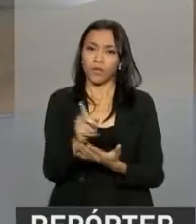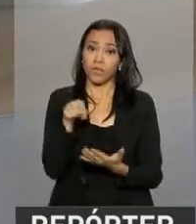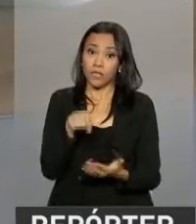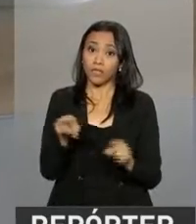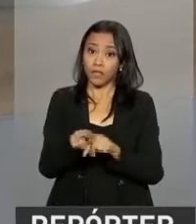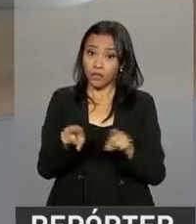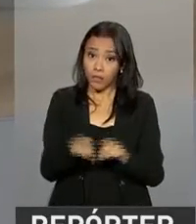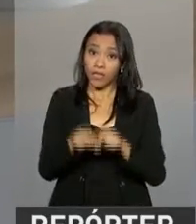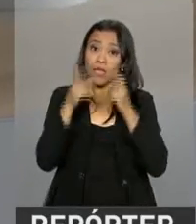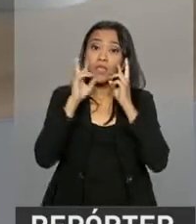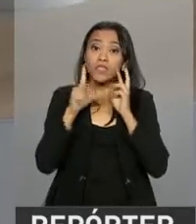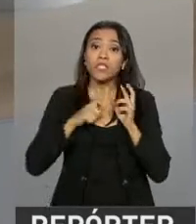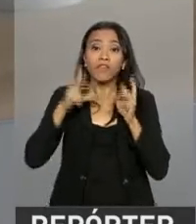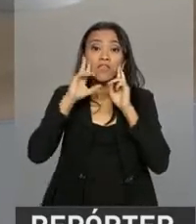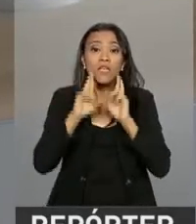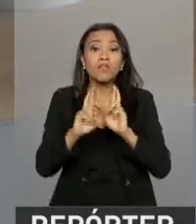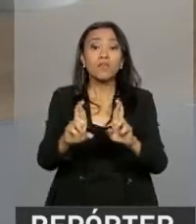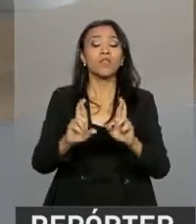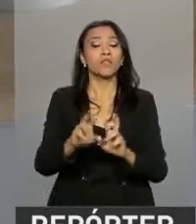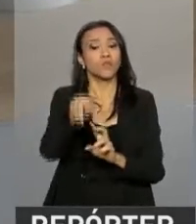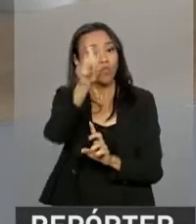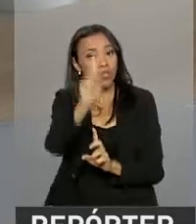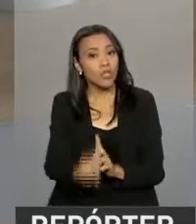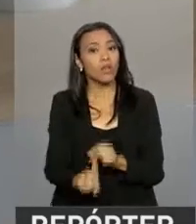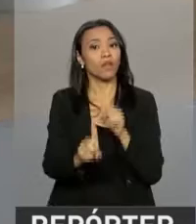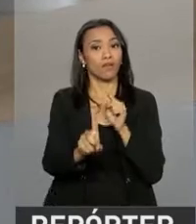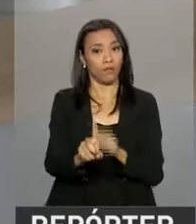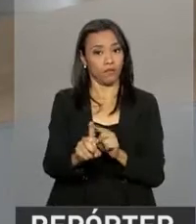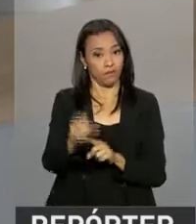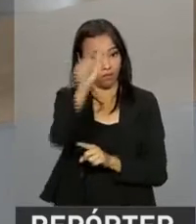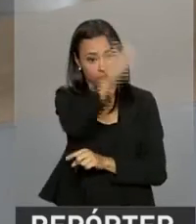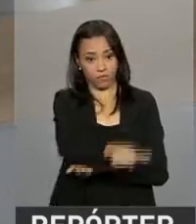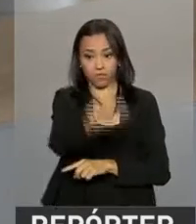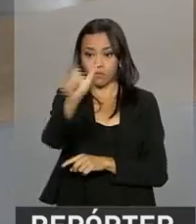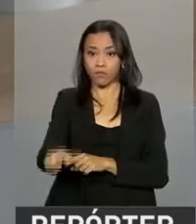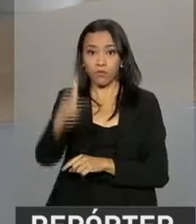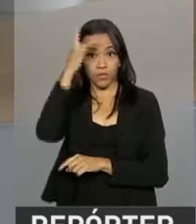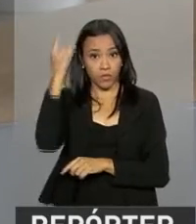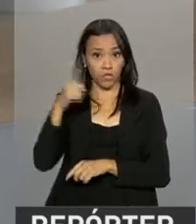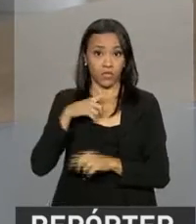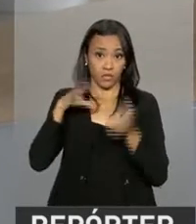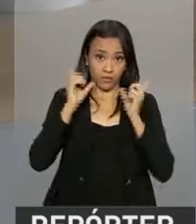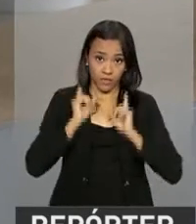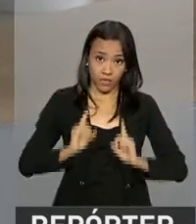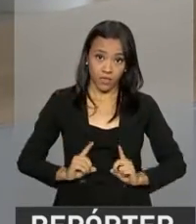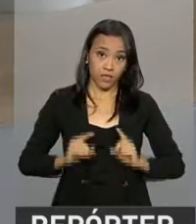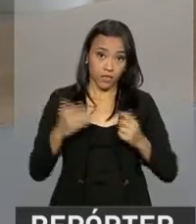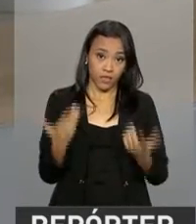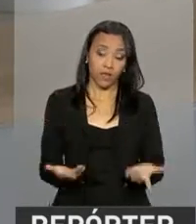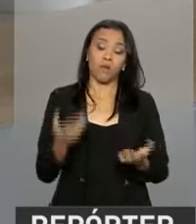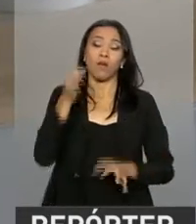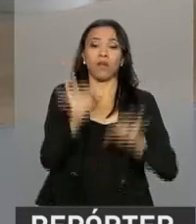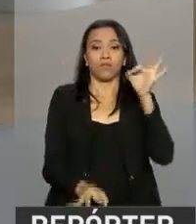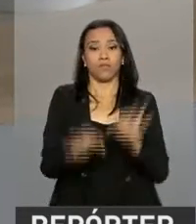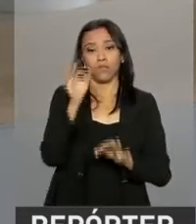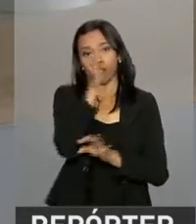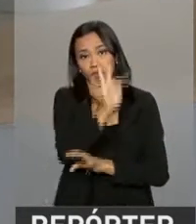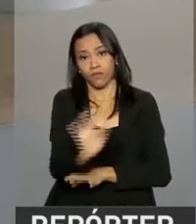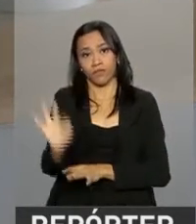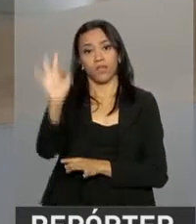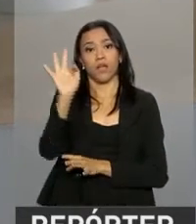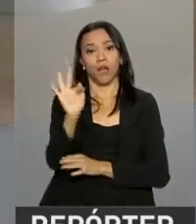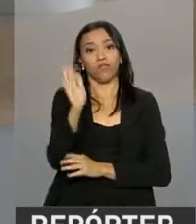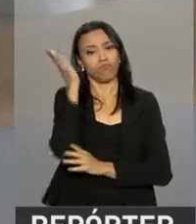que se respeitasse os direitos relacionados aí aos direitos das pessoas com deficiência. A Justiça Federal reconheceu a